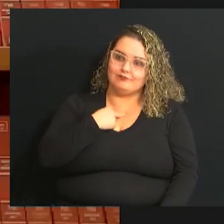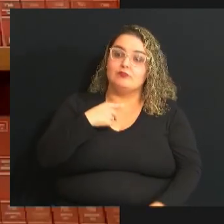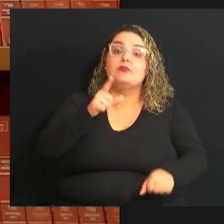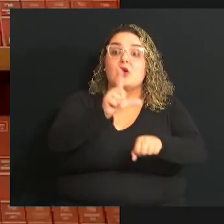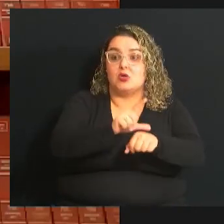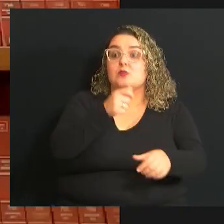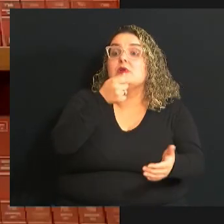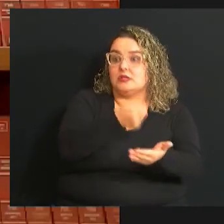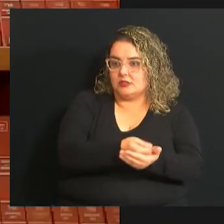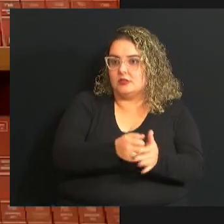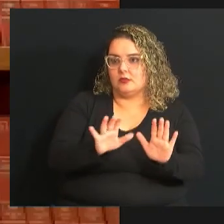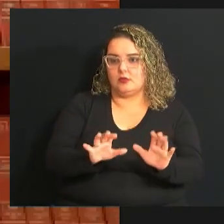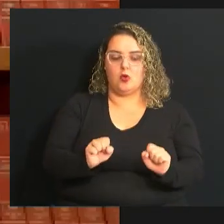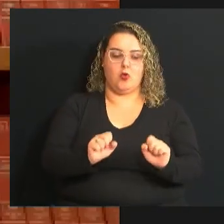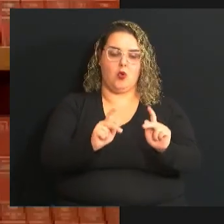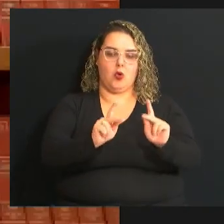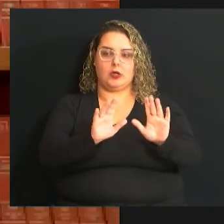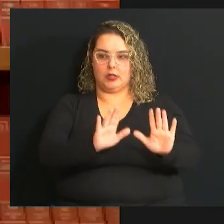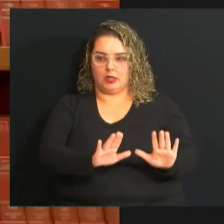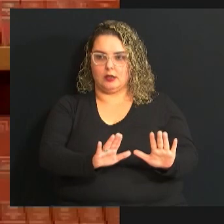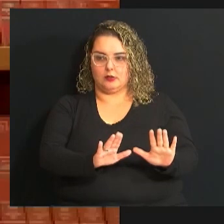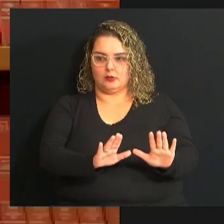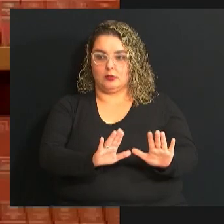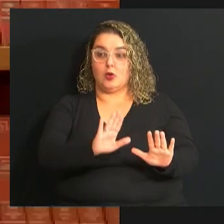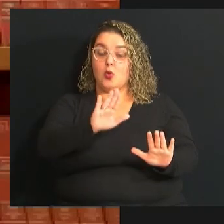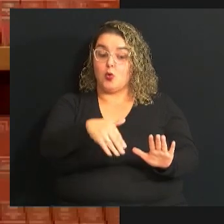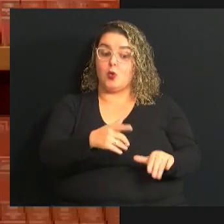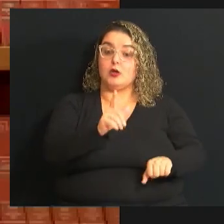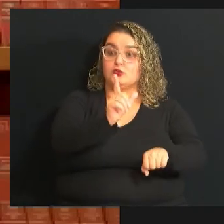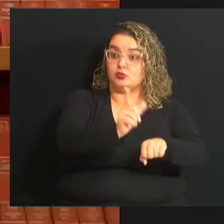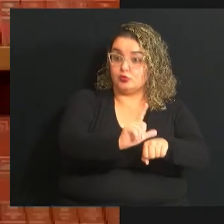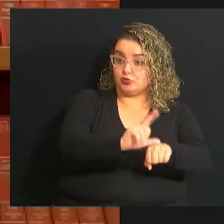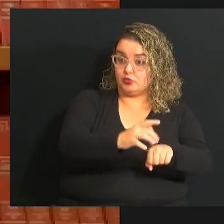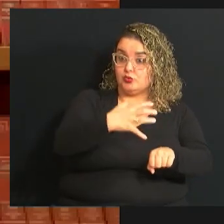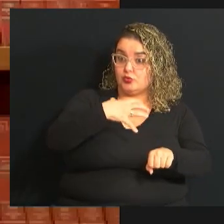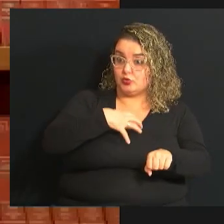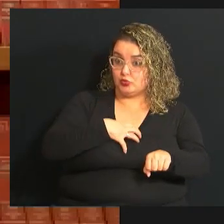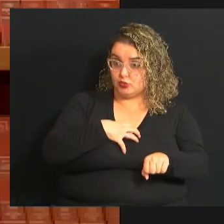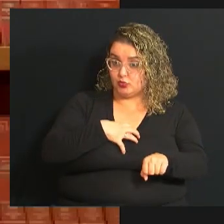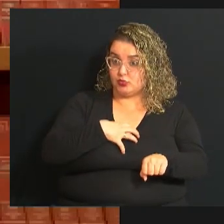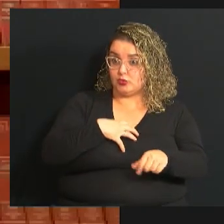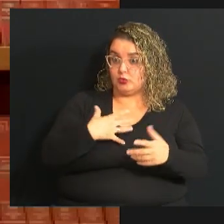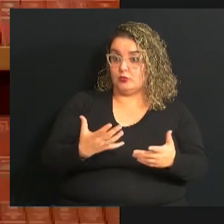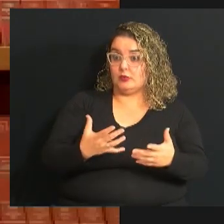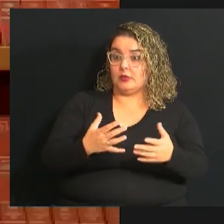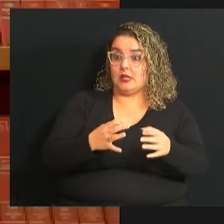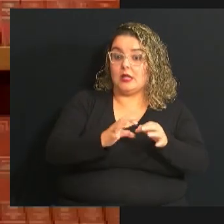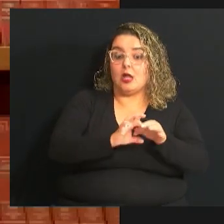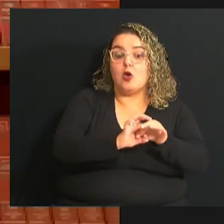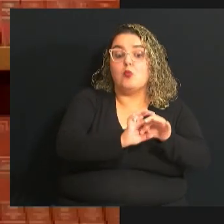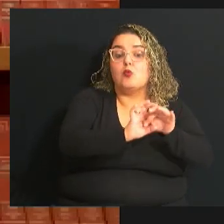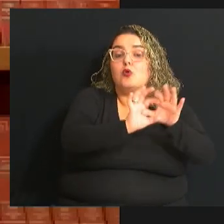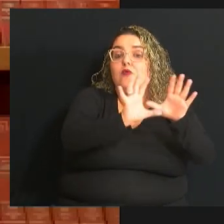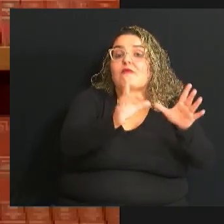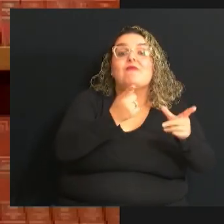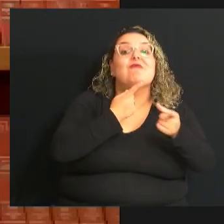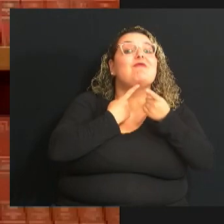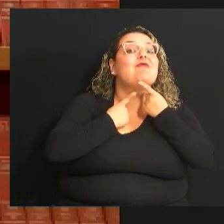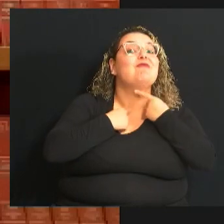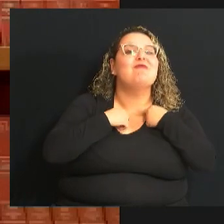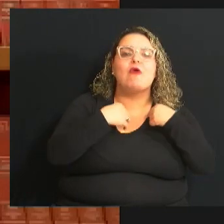comercial, que significa telefone, catálogo e também internet. Entendido, dado o recado. Agora, Leandro, vamos falar então